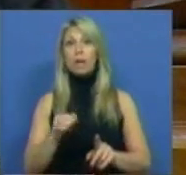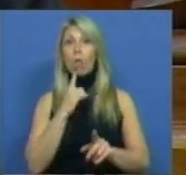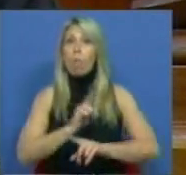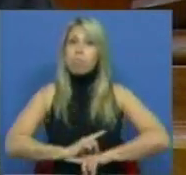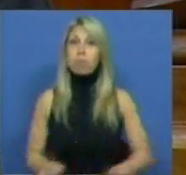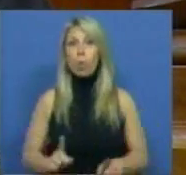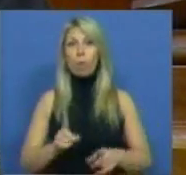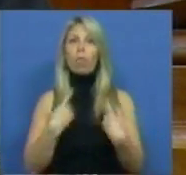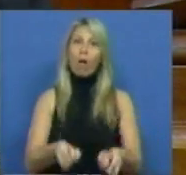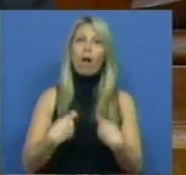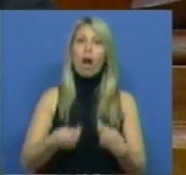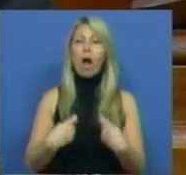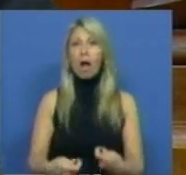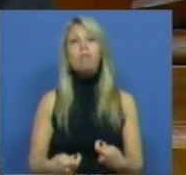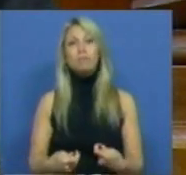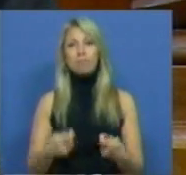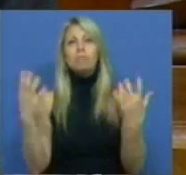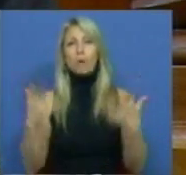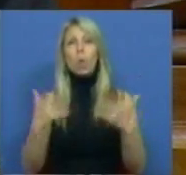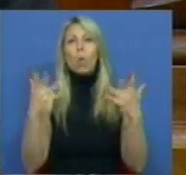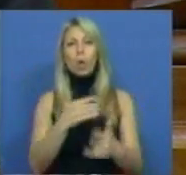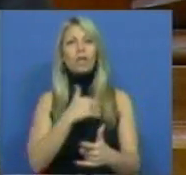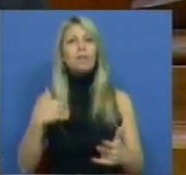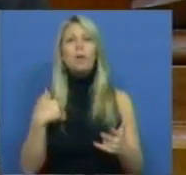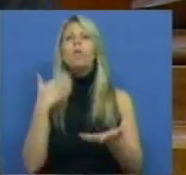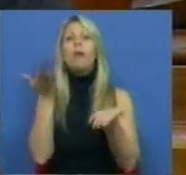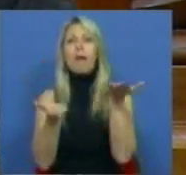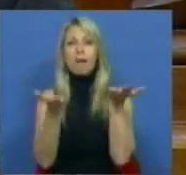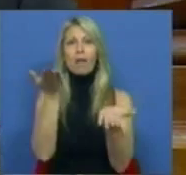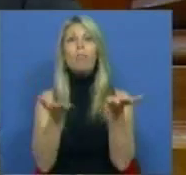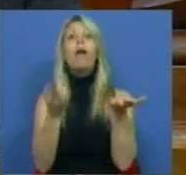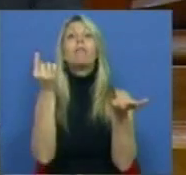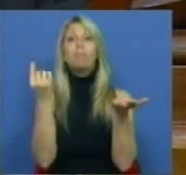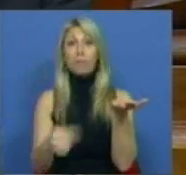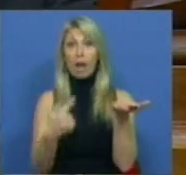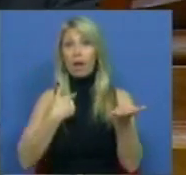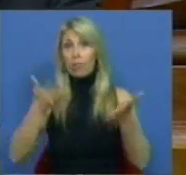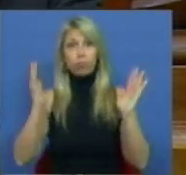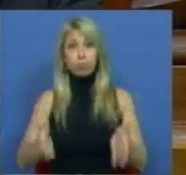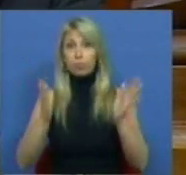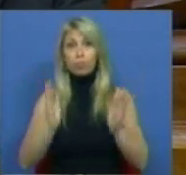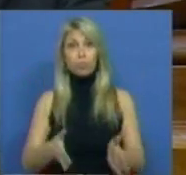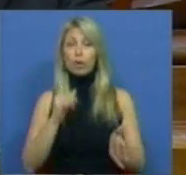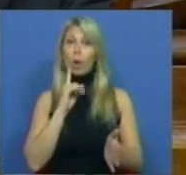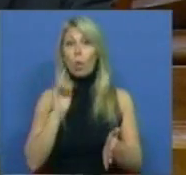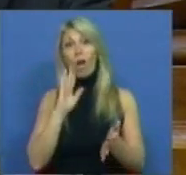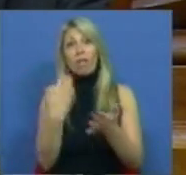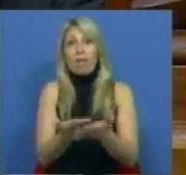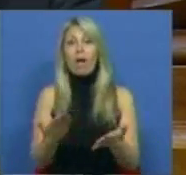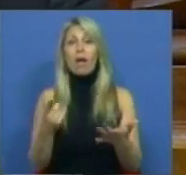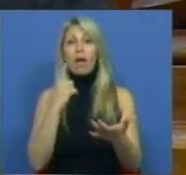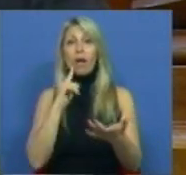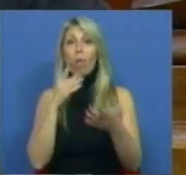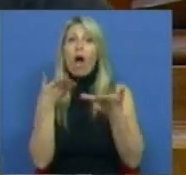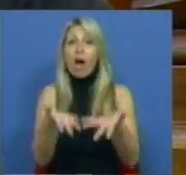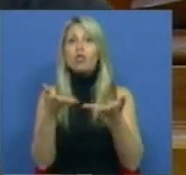só as contas da saúde estariam equilibradas, como não estaríamos na iminência de reduzir a assistência aos doentes, inevitavelmente